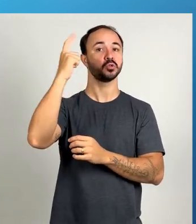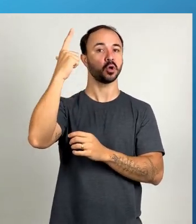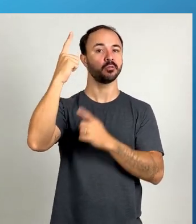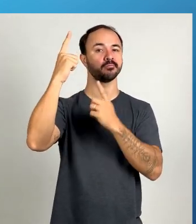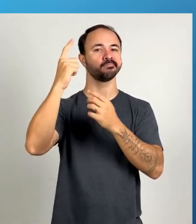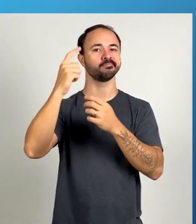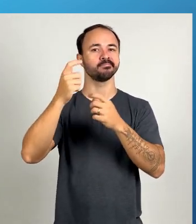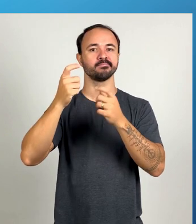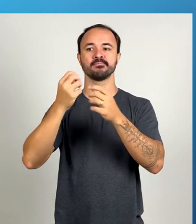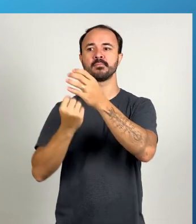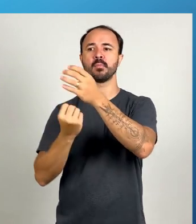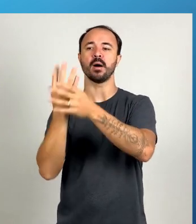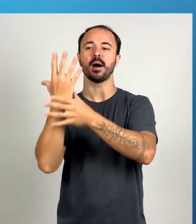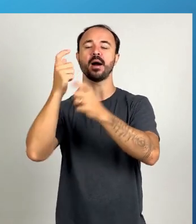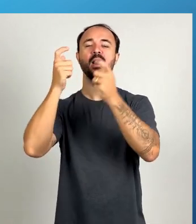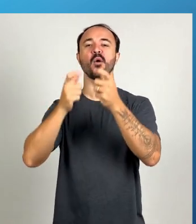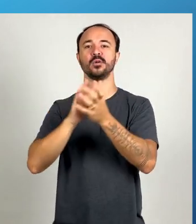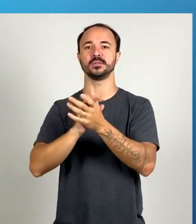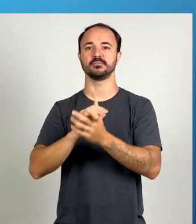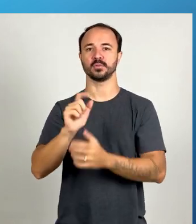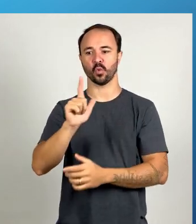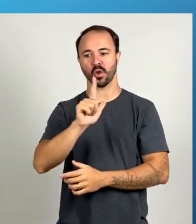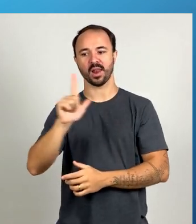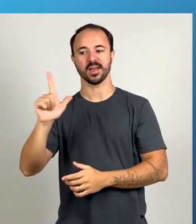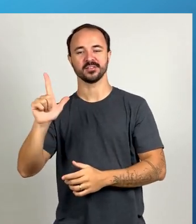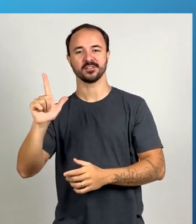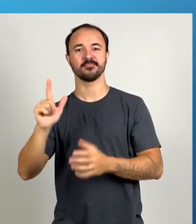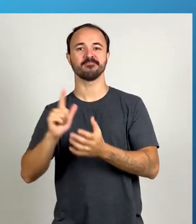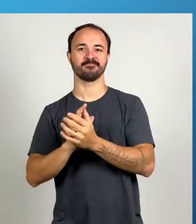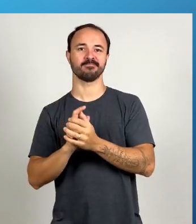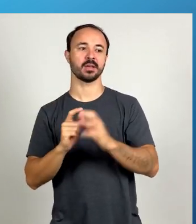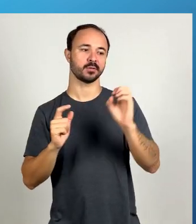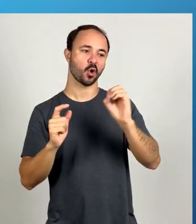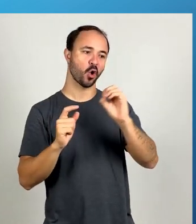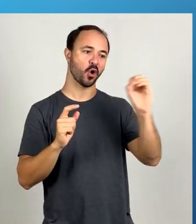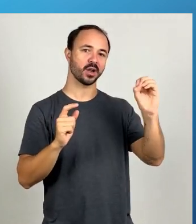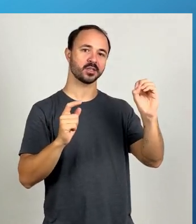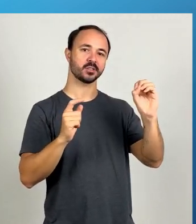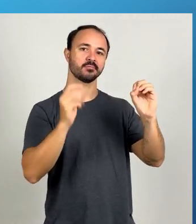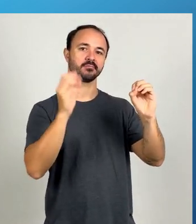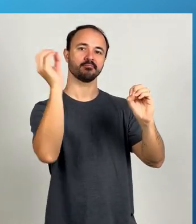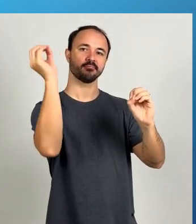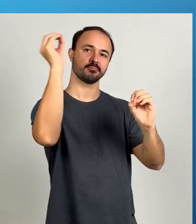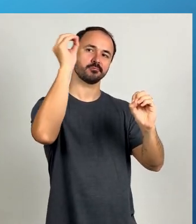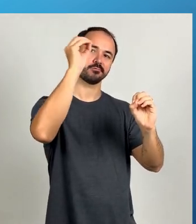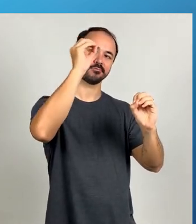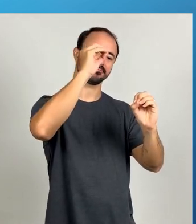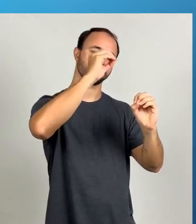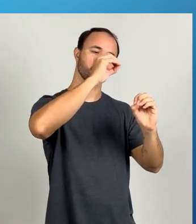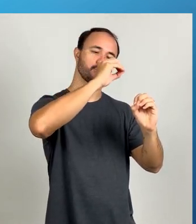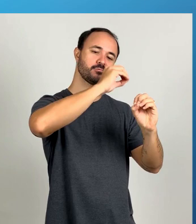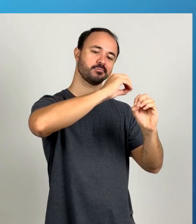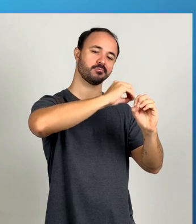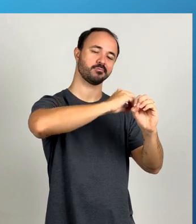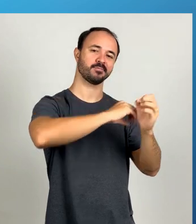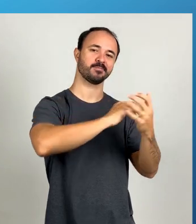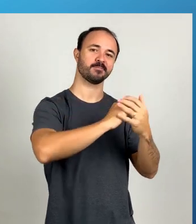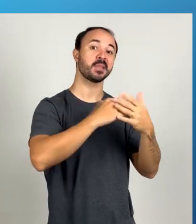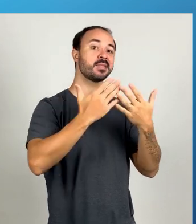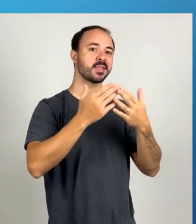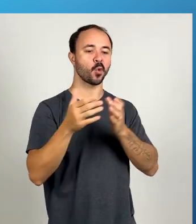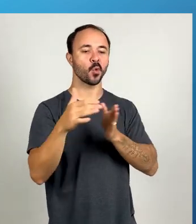leste e se põe no oeste. Então, o rio Tocantins, lá onde o sol se